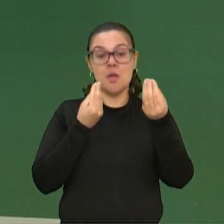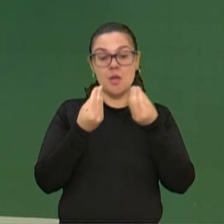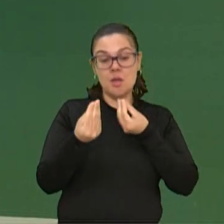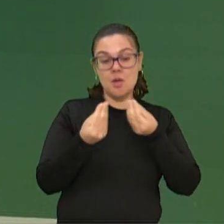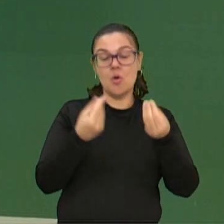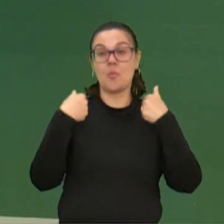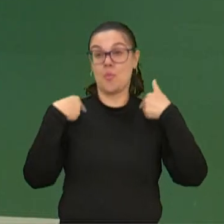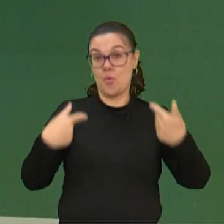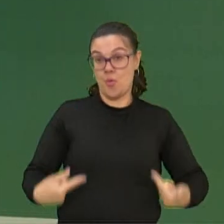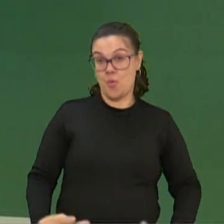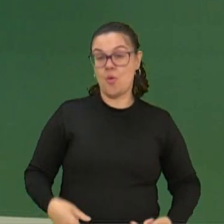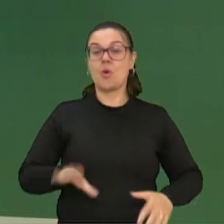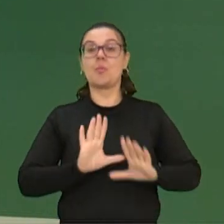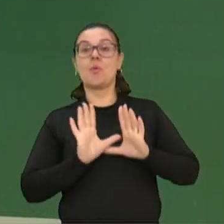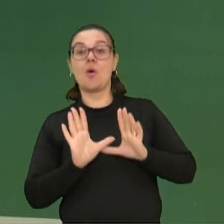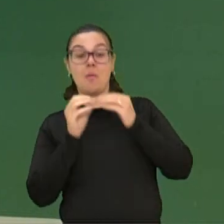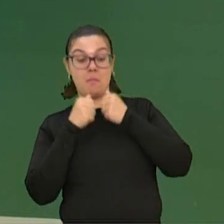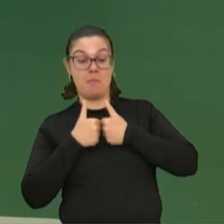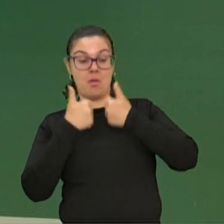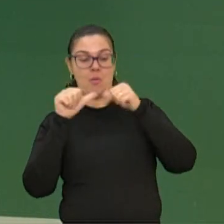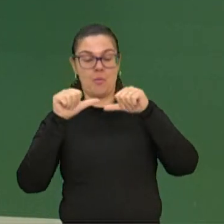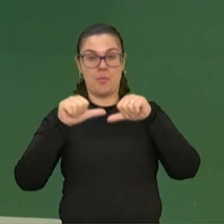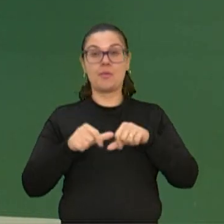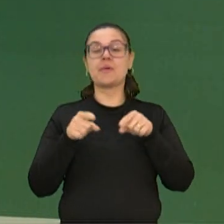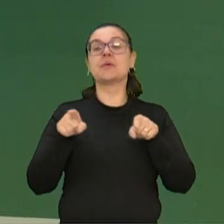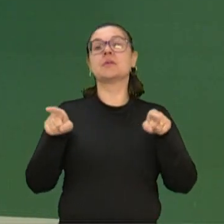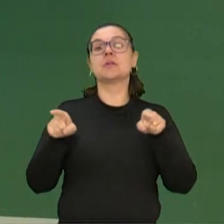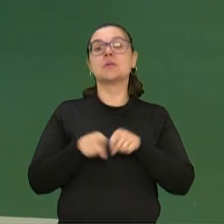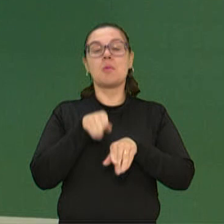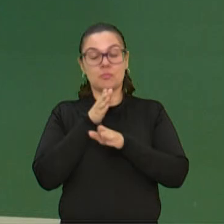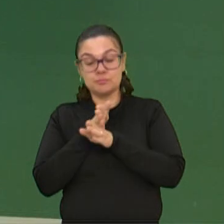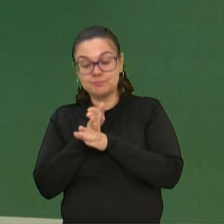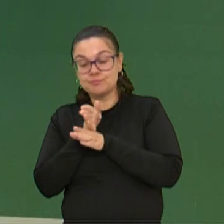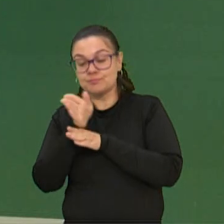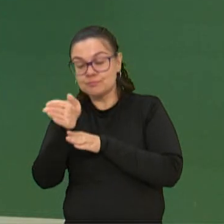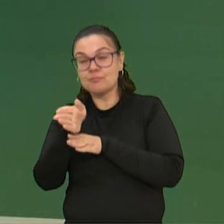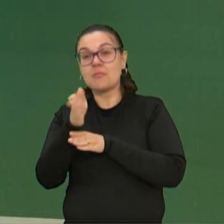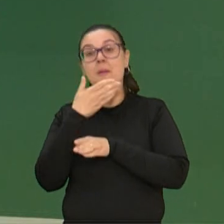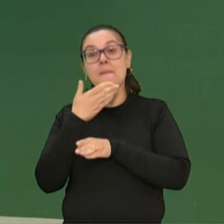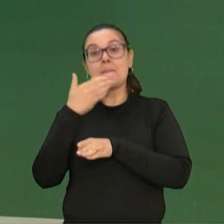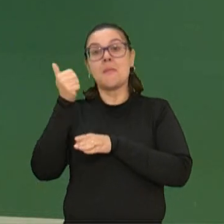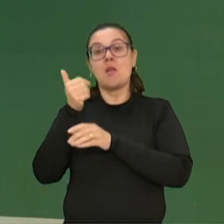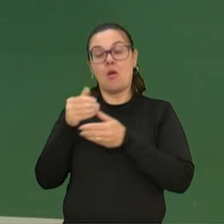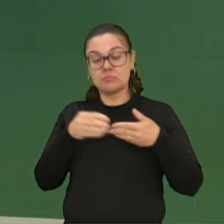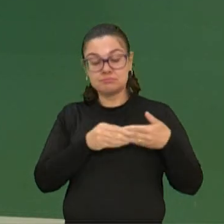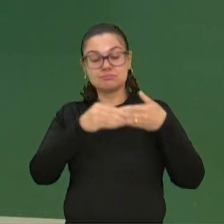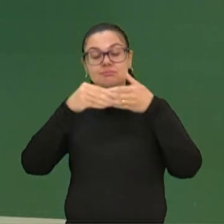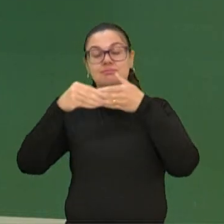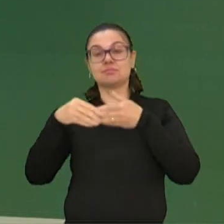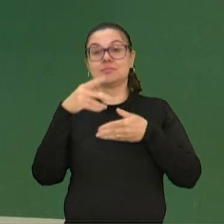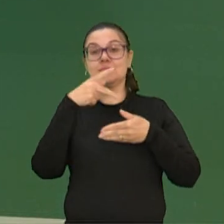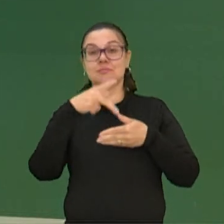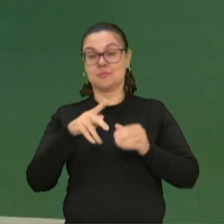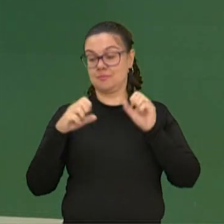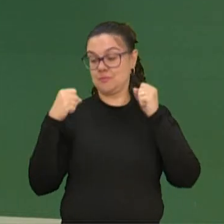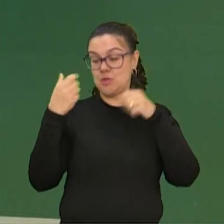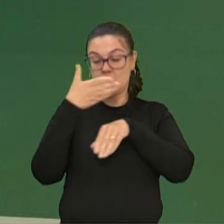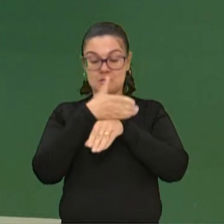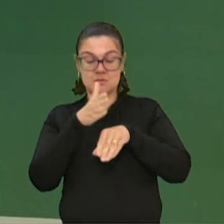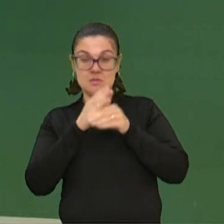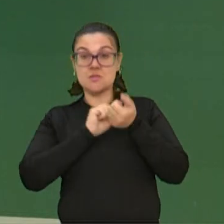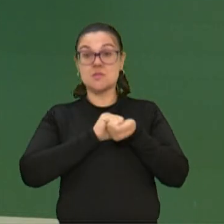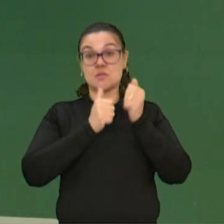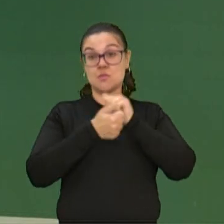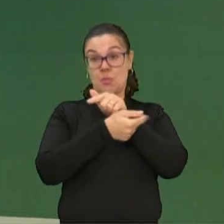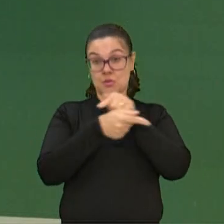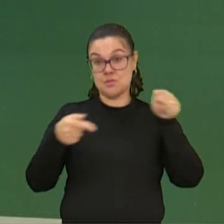como você está, quais são as suas condições, também vai poder te dar um acompanhamento melhor de toda essa prática que você